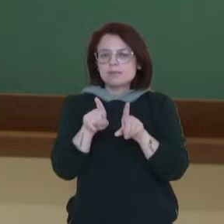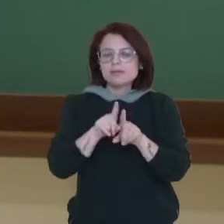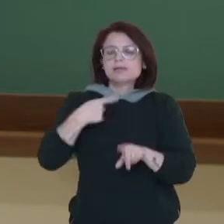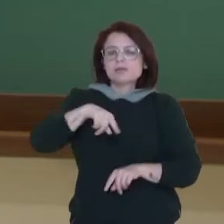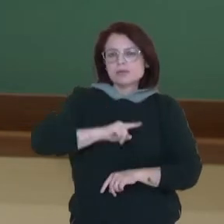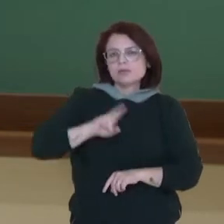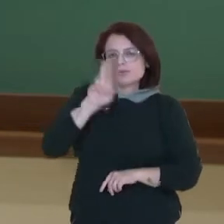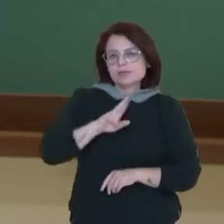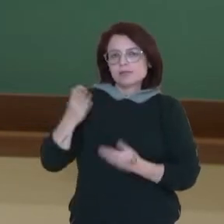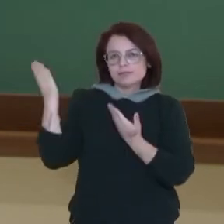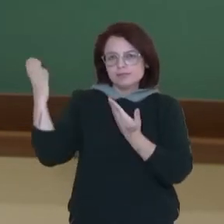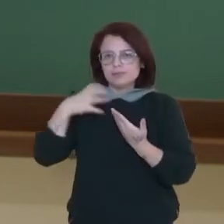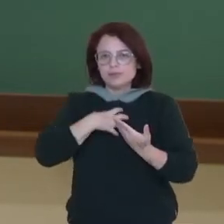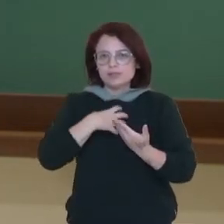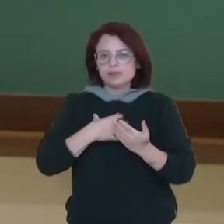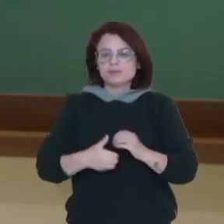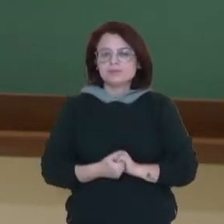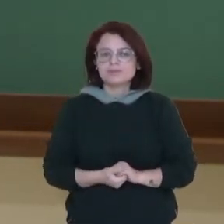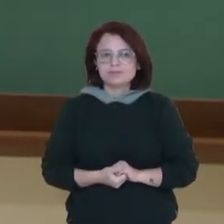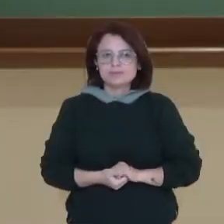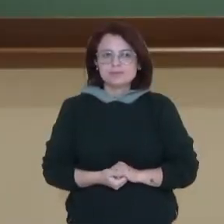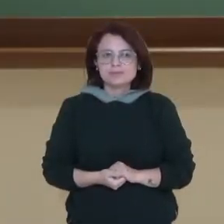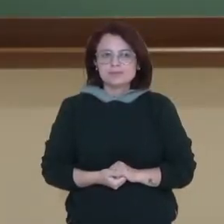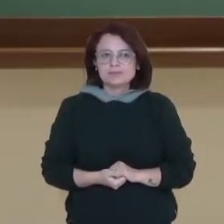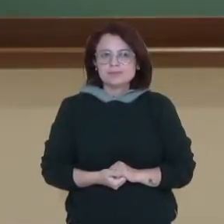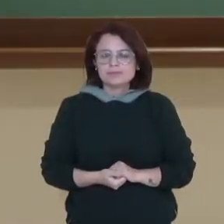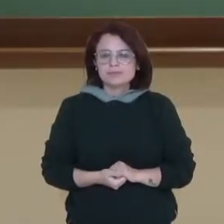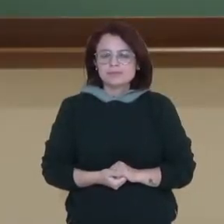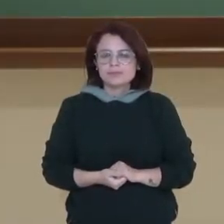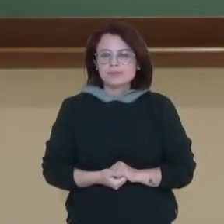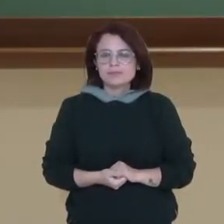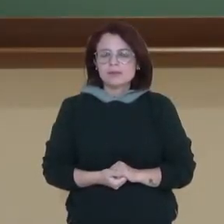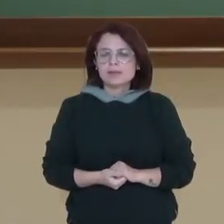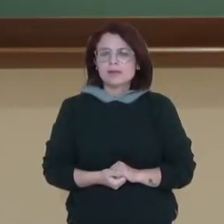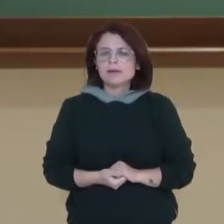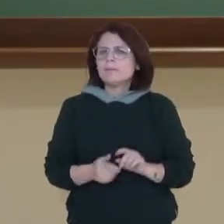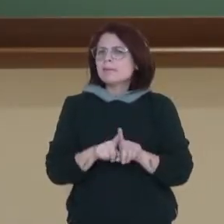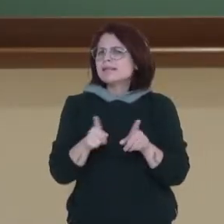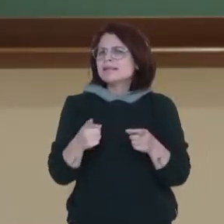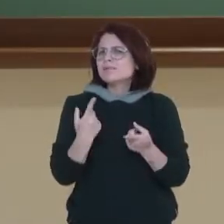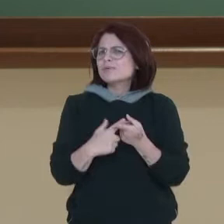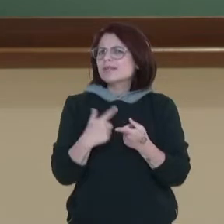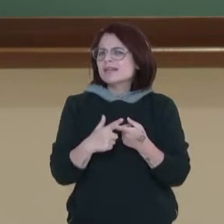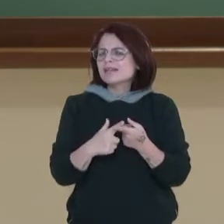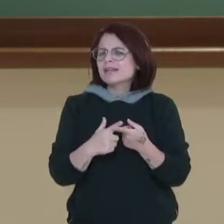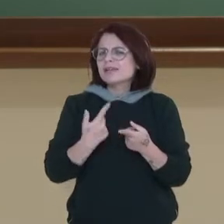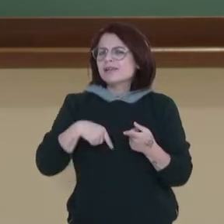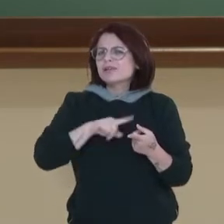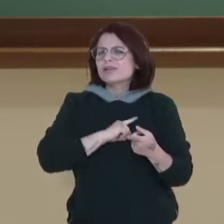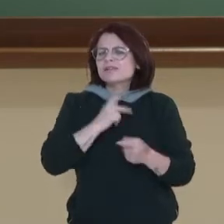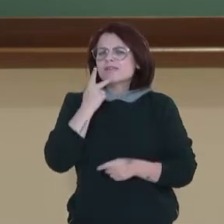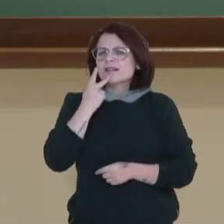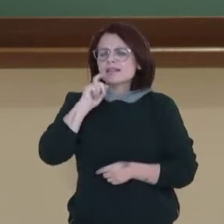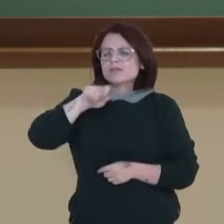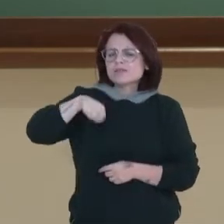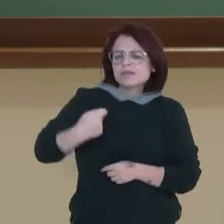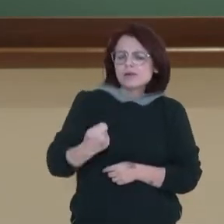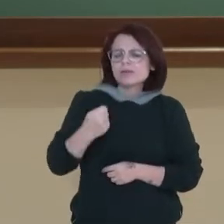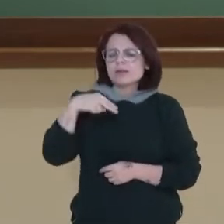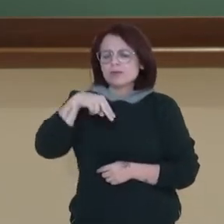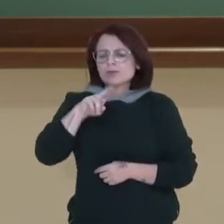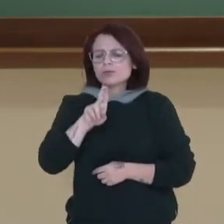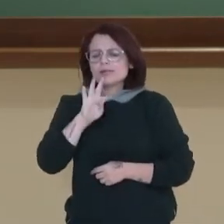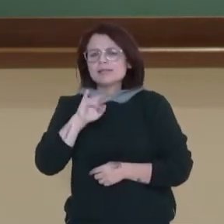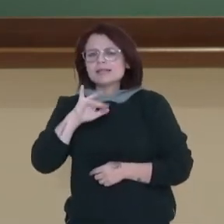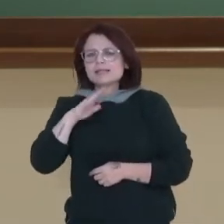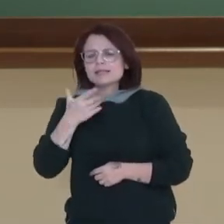possíveis cultivar dessa forma, ok? Mas aí a gente pensa, mas por que será que a gente vai falar sobre nutrição, transporte de